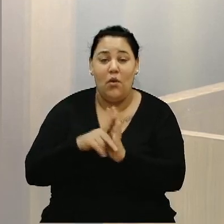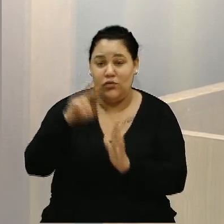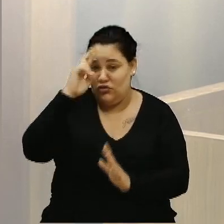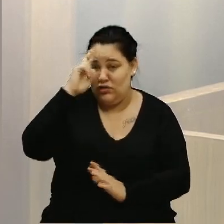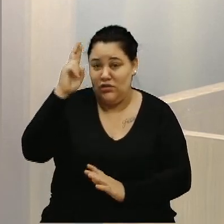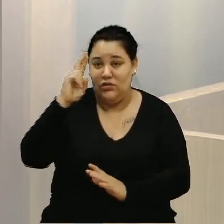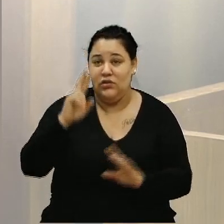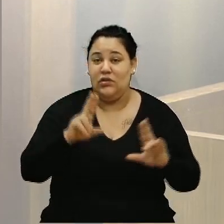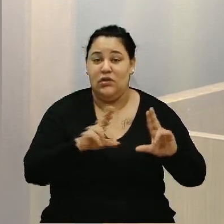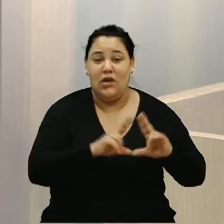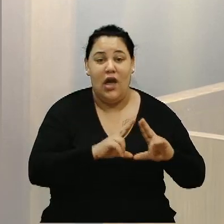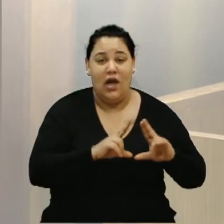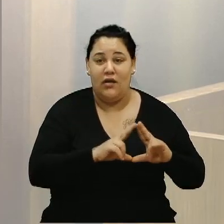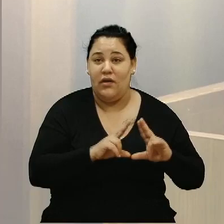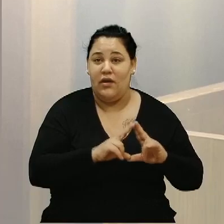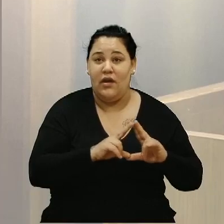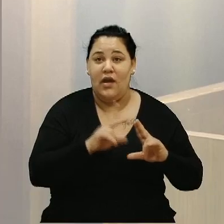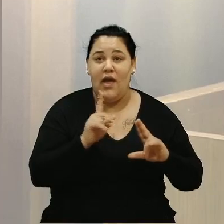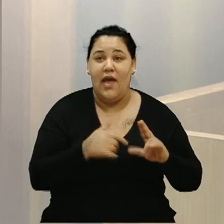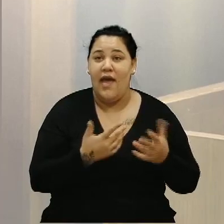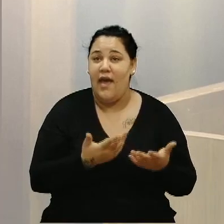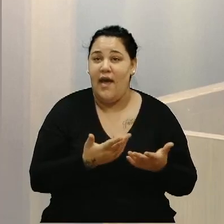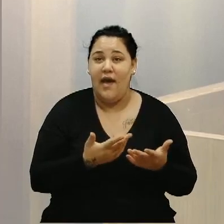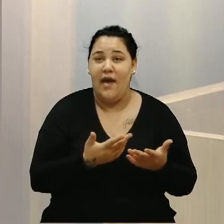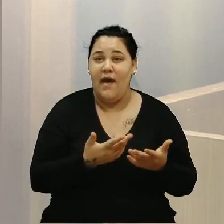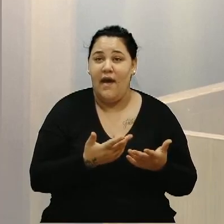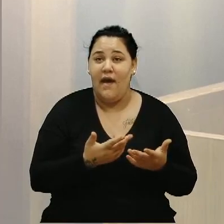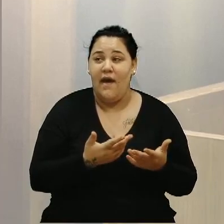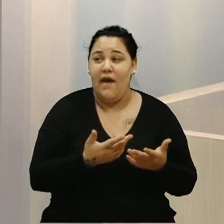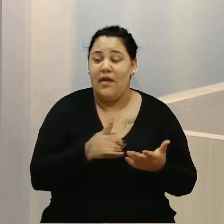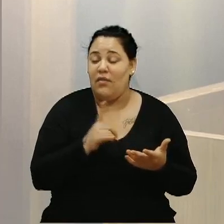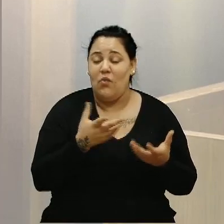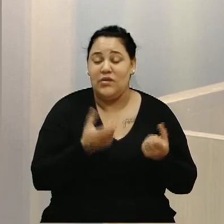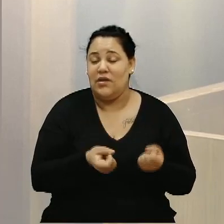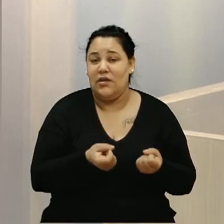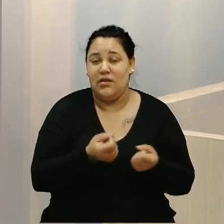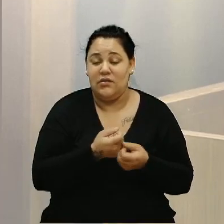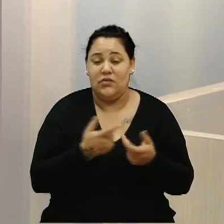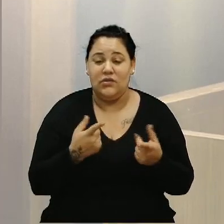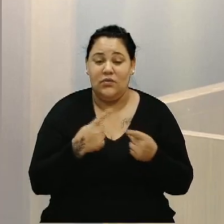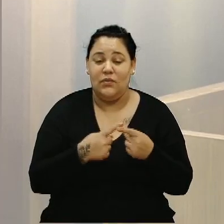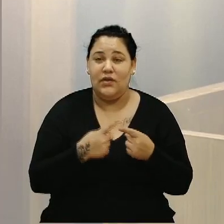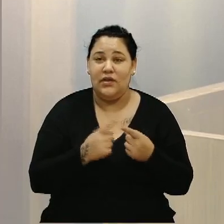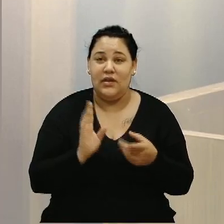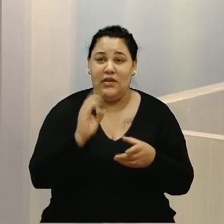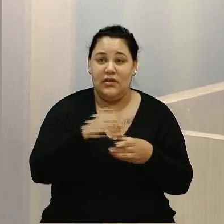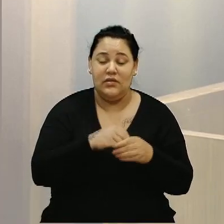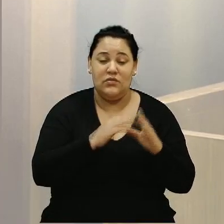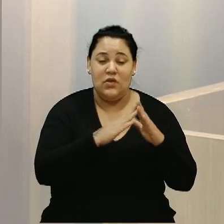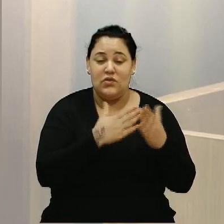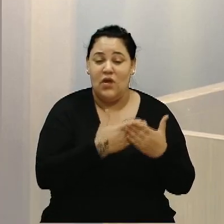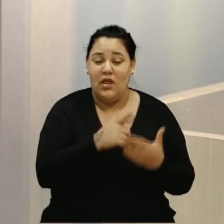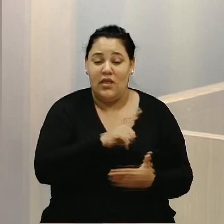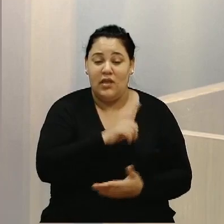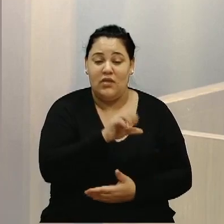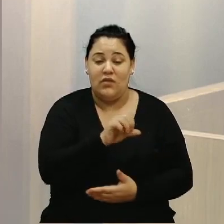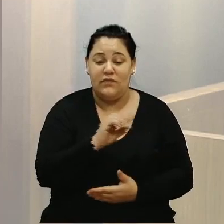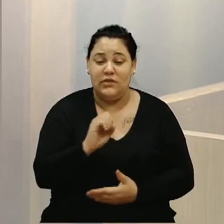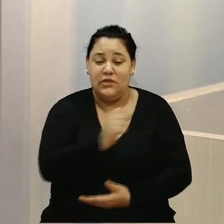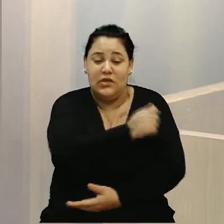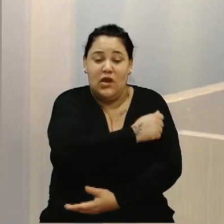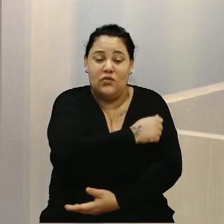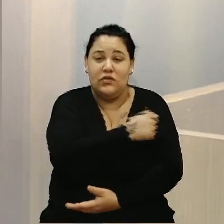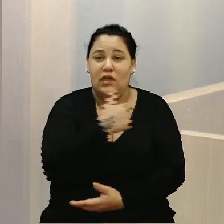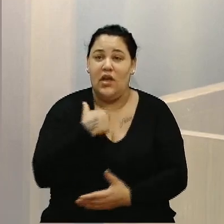é absolutamente intransigente, porque nós estamos numa escola, gente, há 900 crianças. Eu cheguei lá,